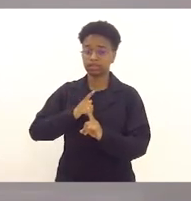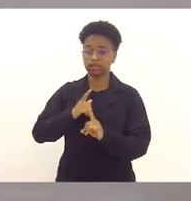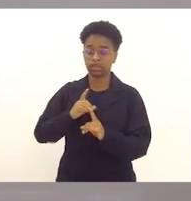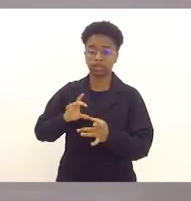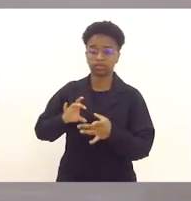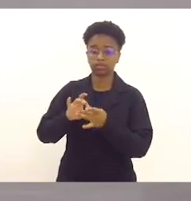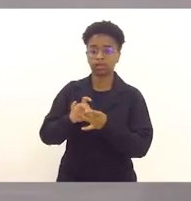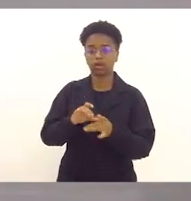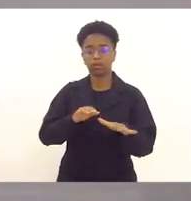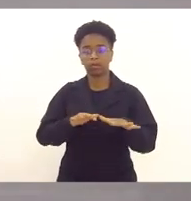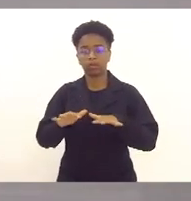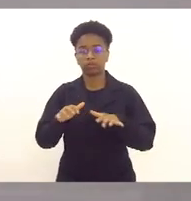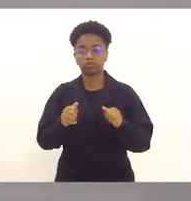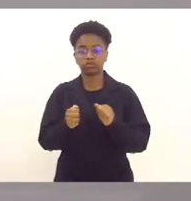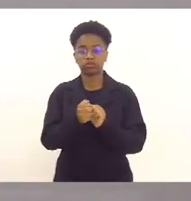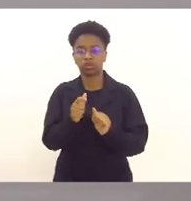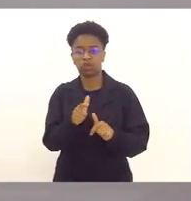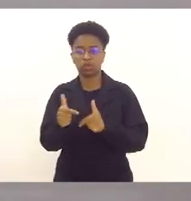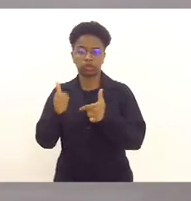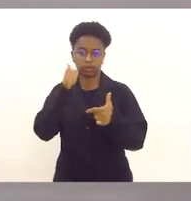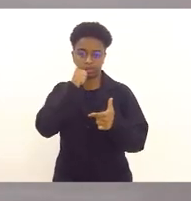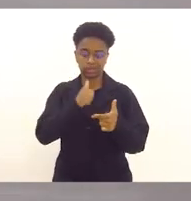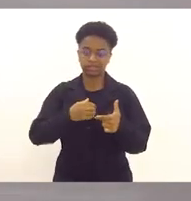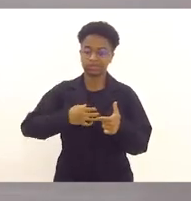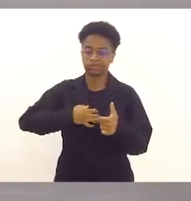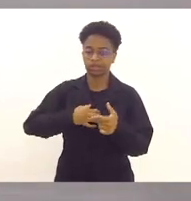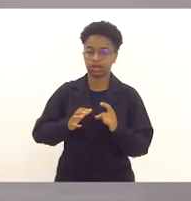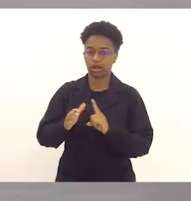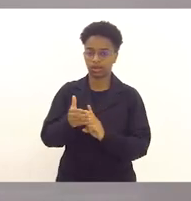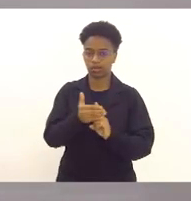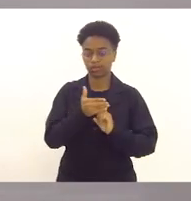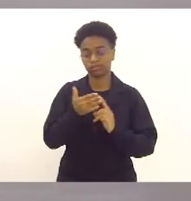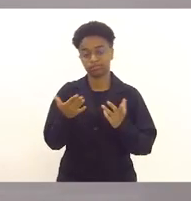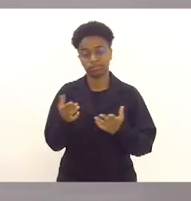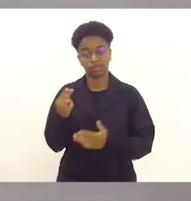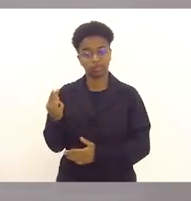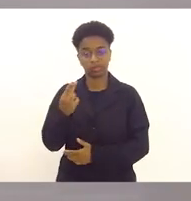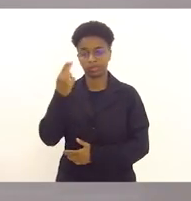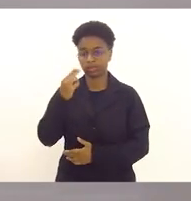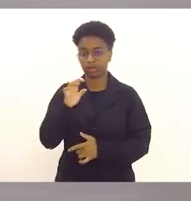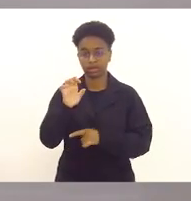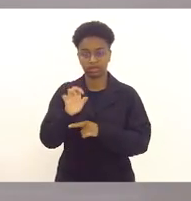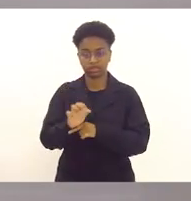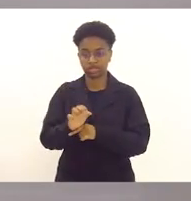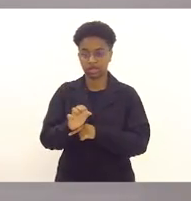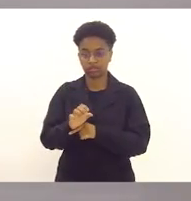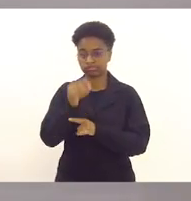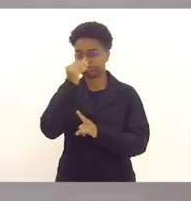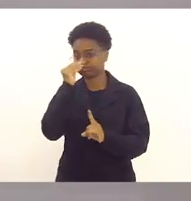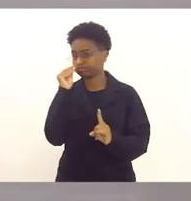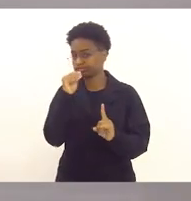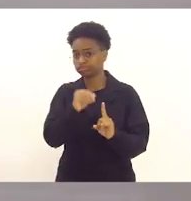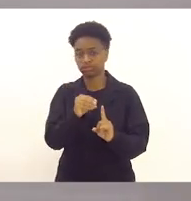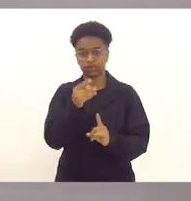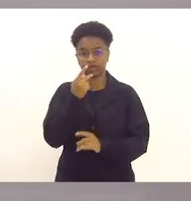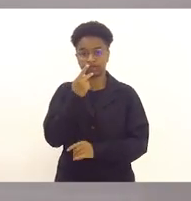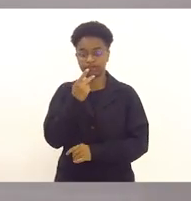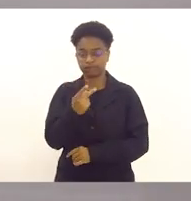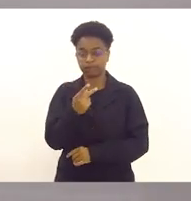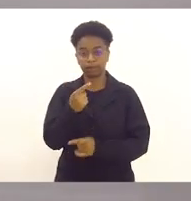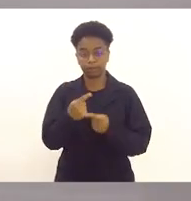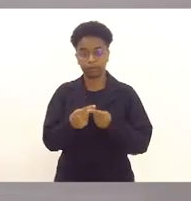outras mulheres elas se sentem muita acolhidas E aí não dá para o estado fechar seus olhos que existe